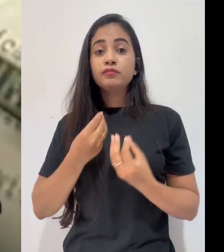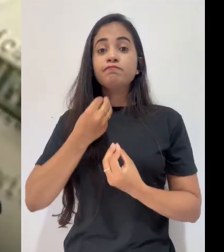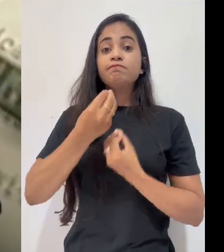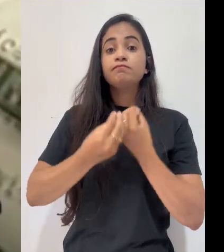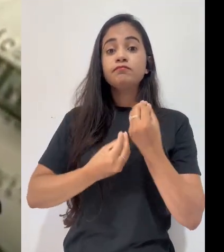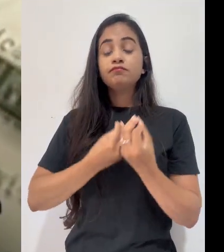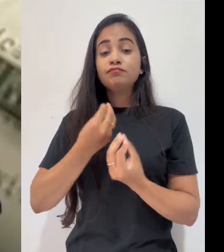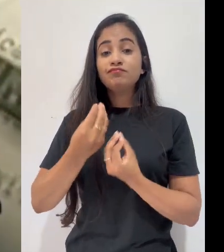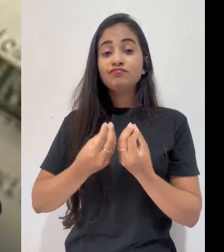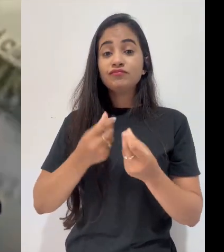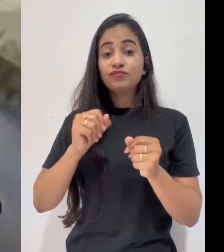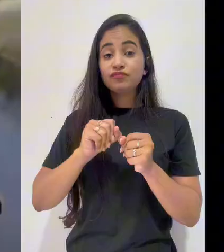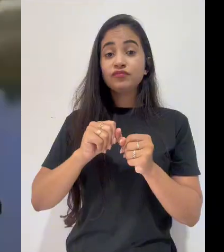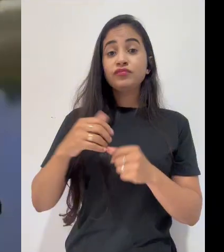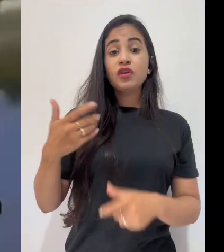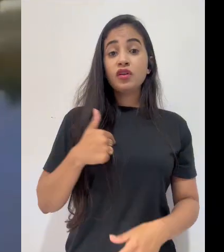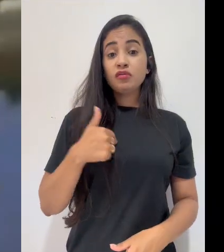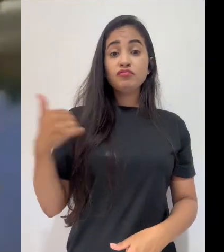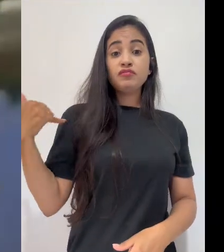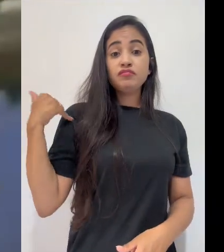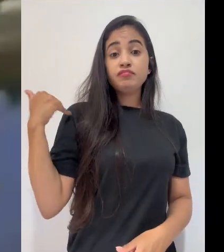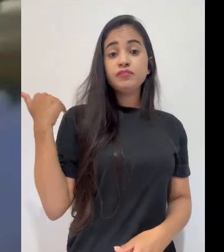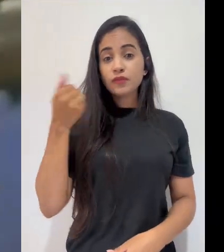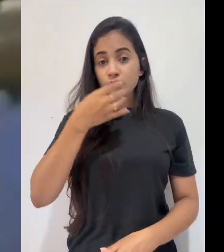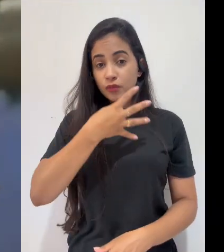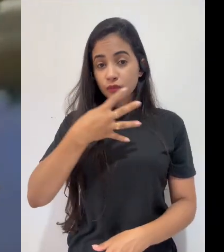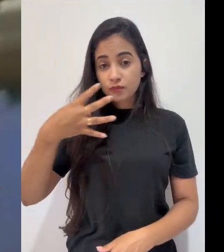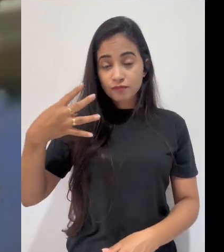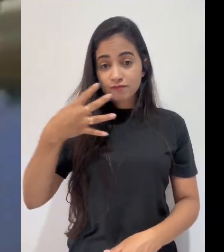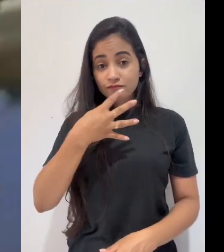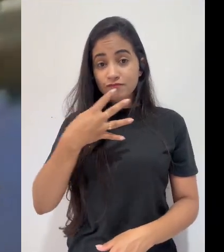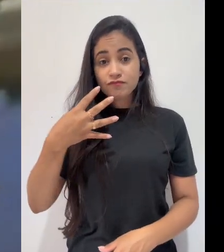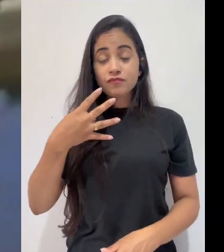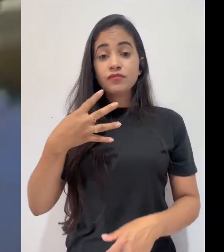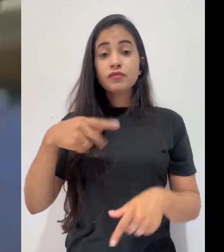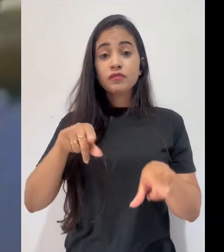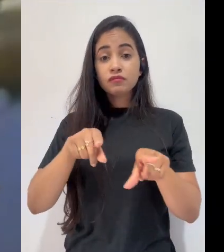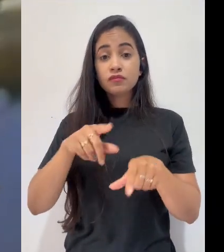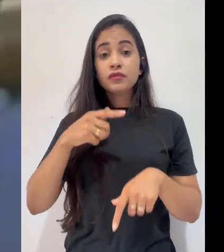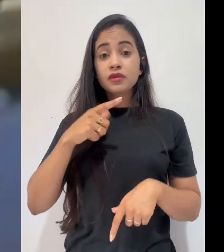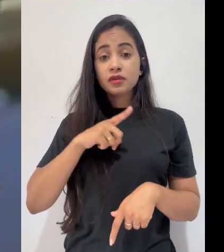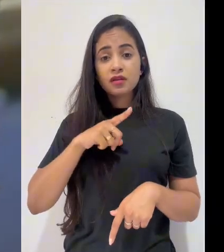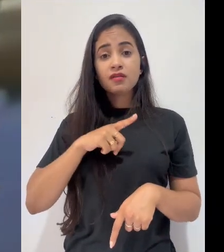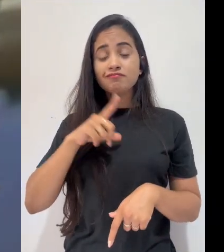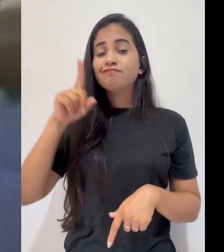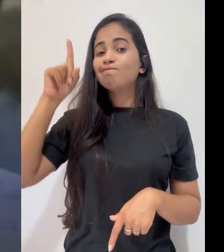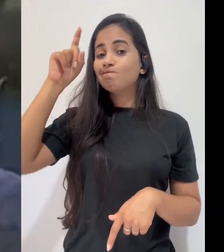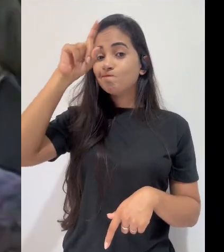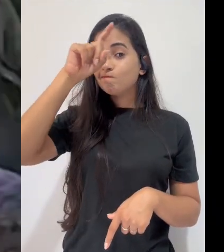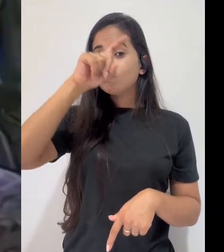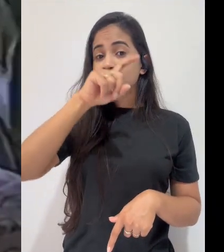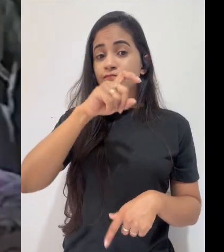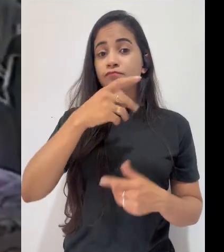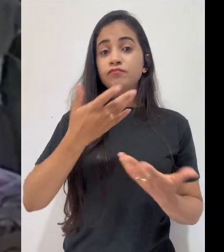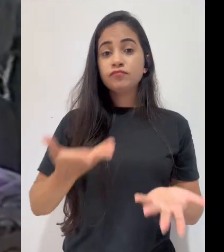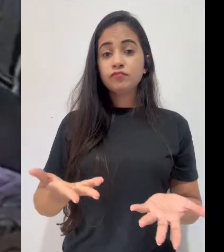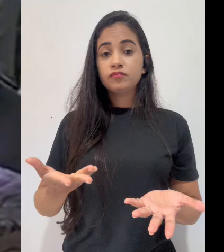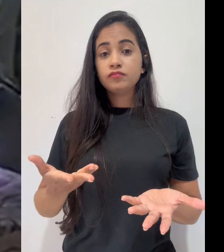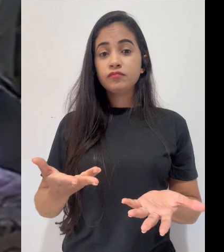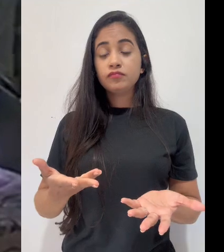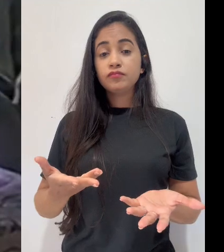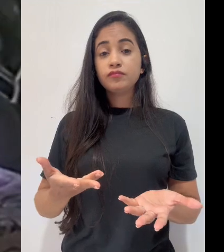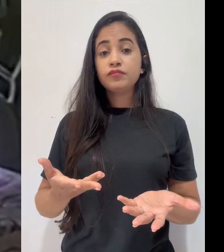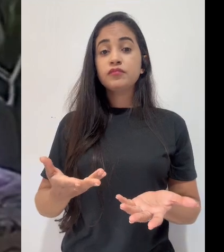essas alturas de minha vida, com 44 anos de idade e na crise nacional por que passamos, a notícia assume